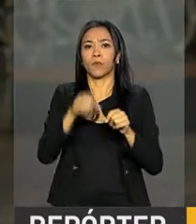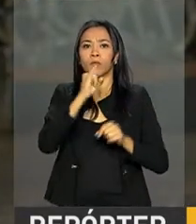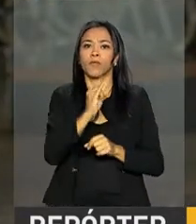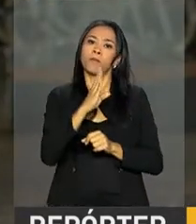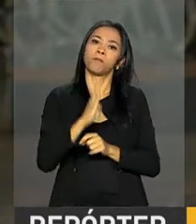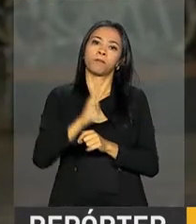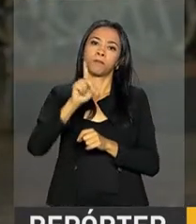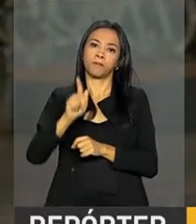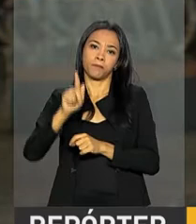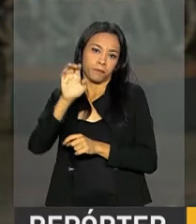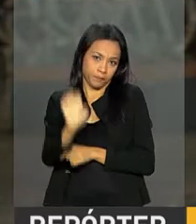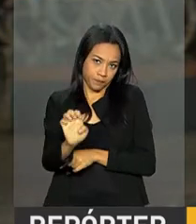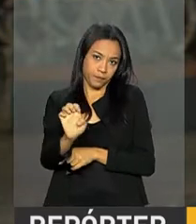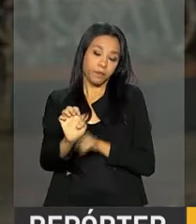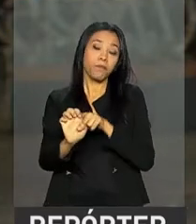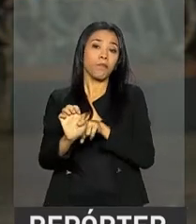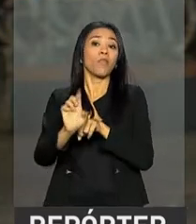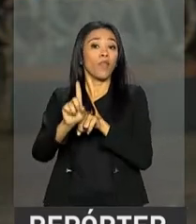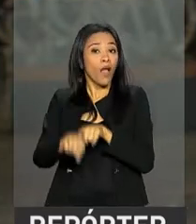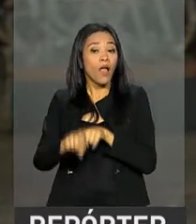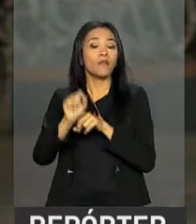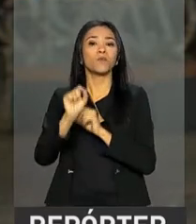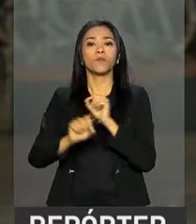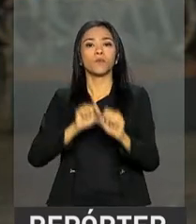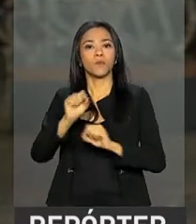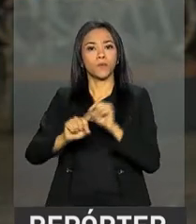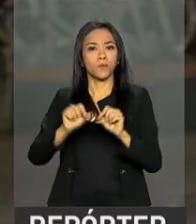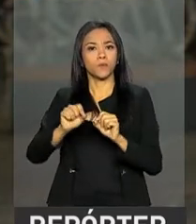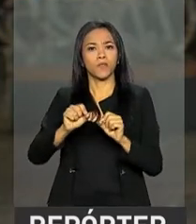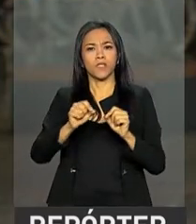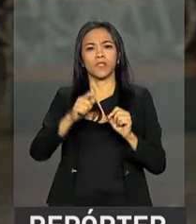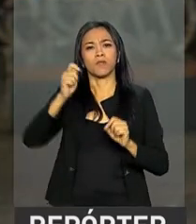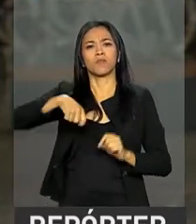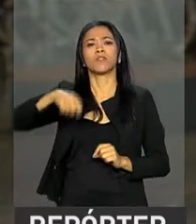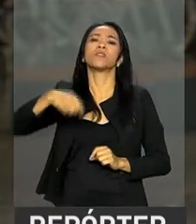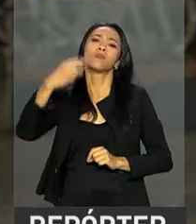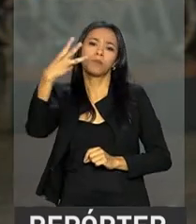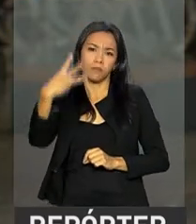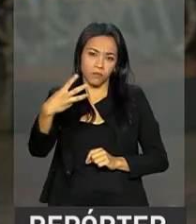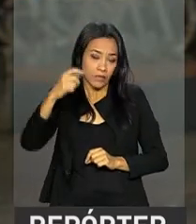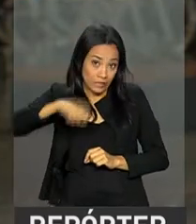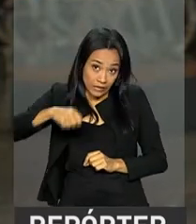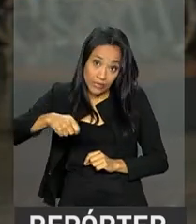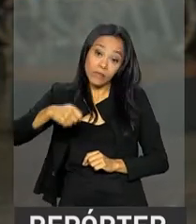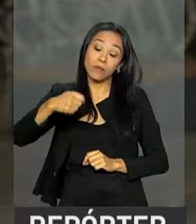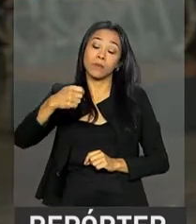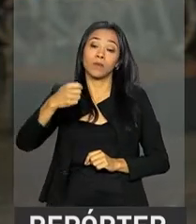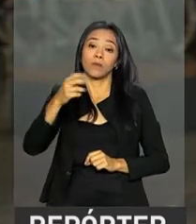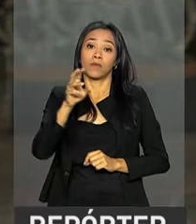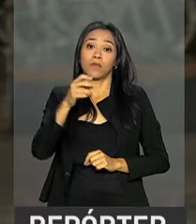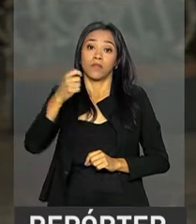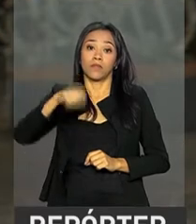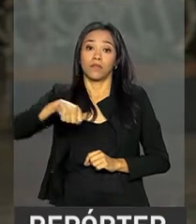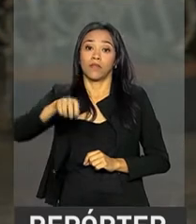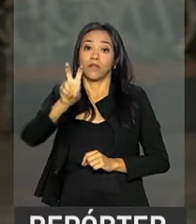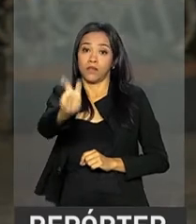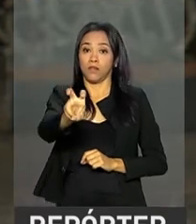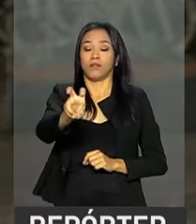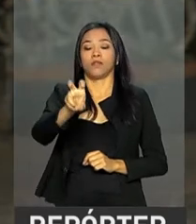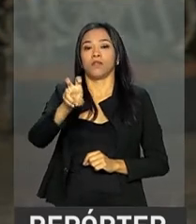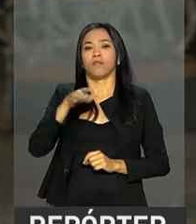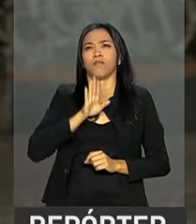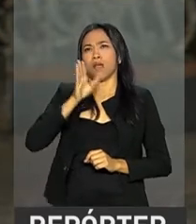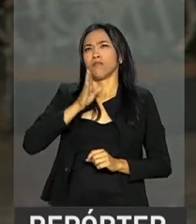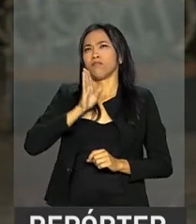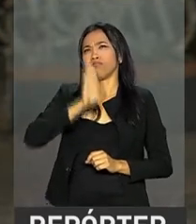levantamento do ibge é que vai vai ser feito pelos próximos cinco meses por mais de 18 mil recenseadores em todo o